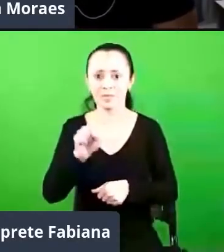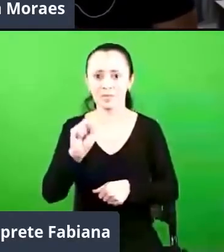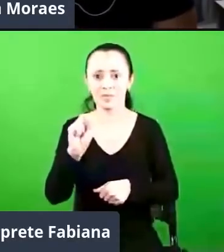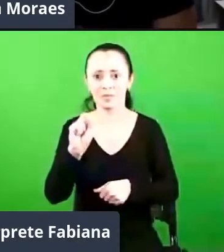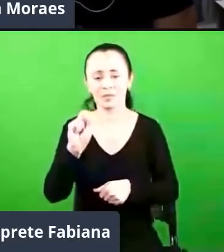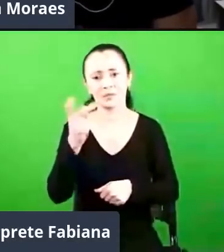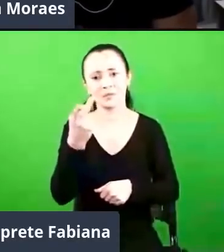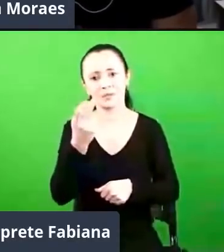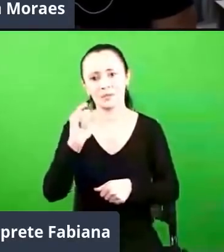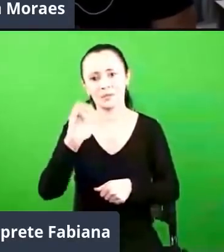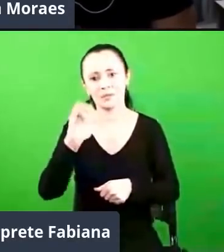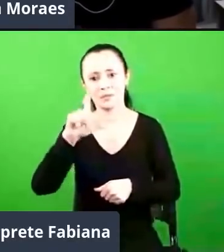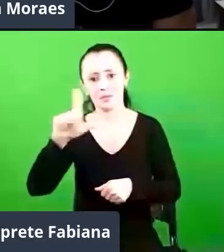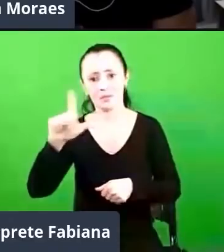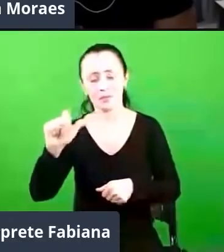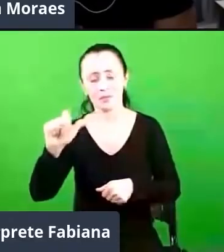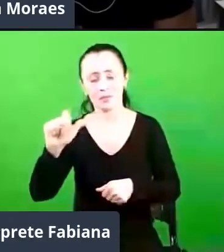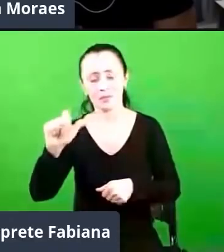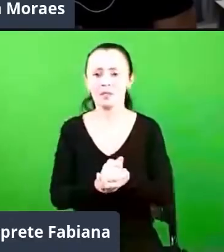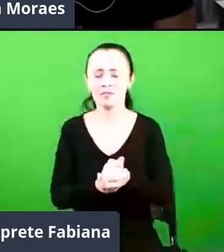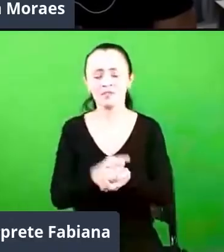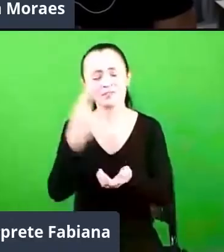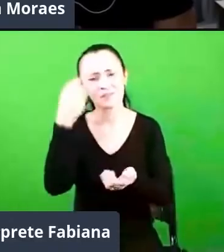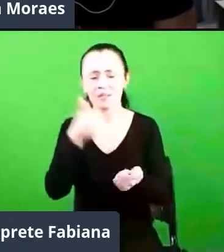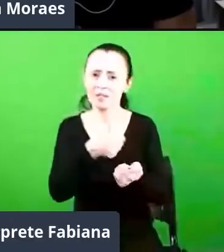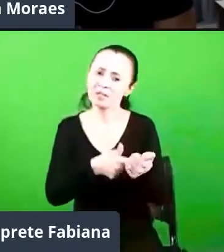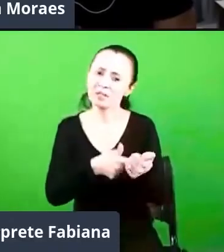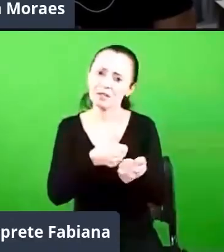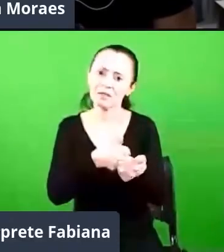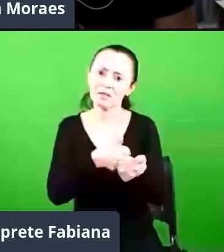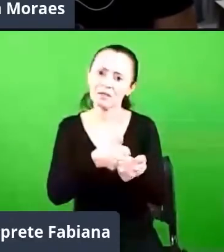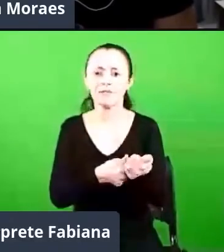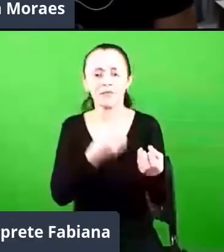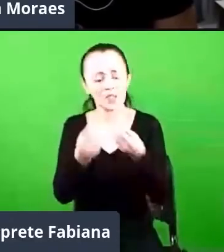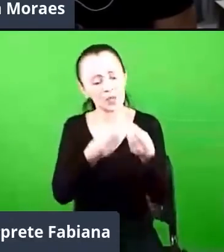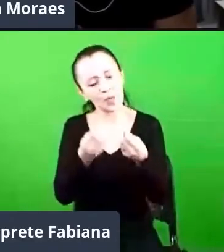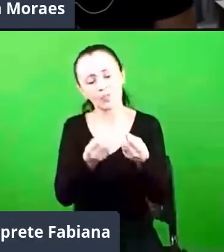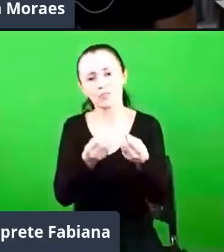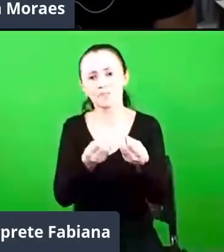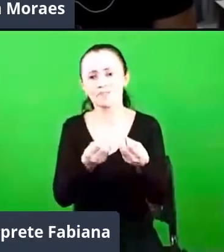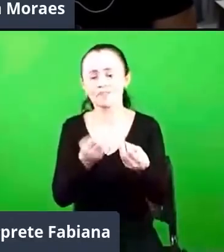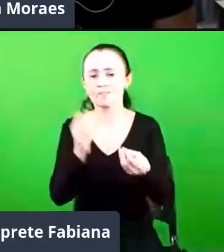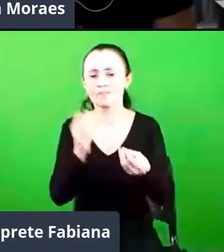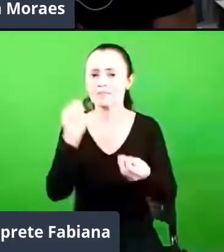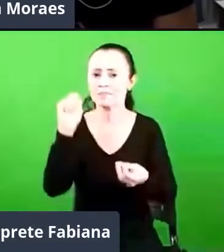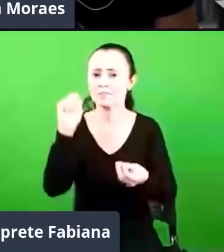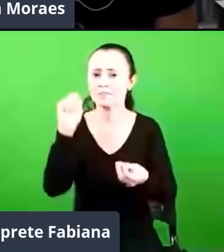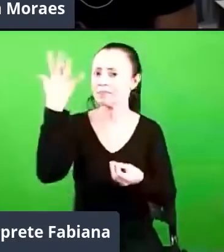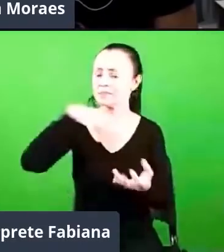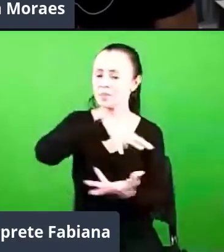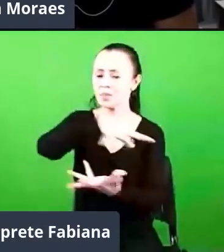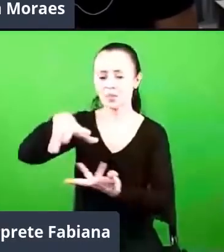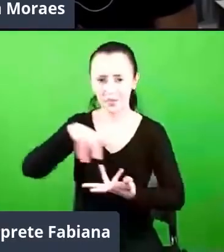com que a gente reflita, né? Como que está acontecendo, como que está no mundo isso, né?